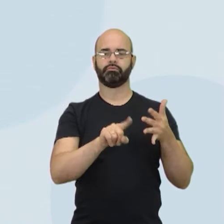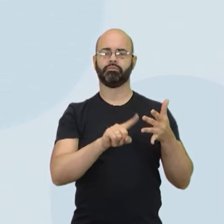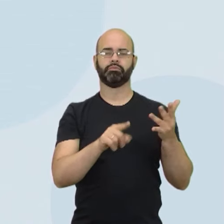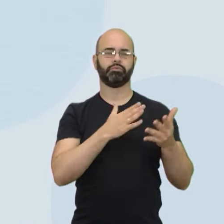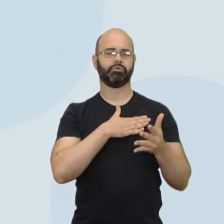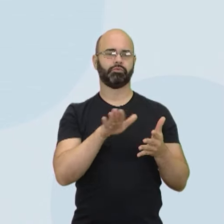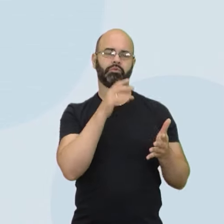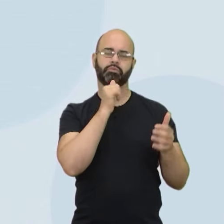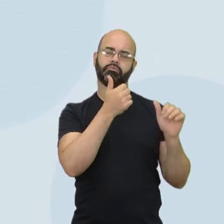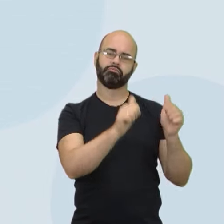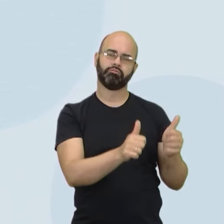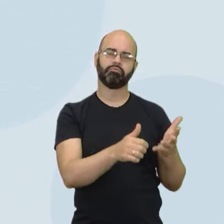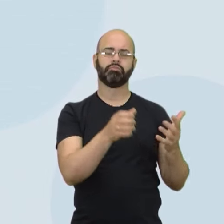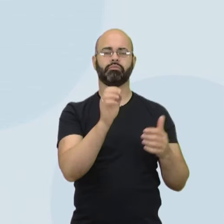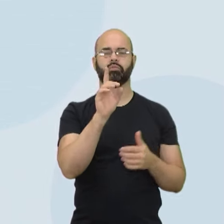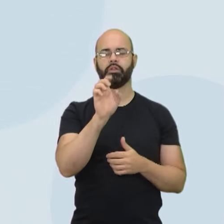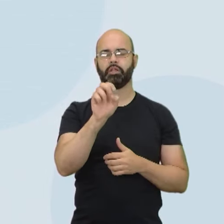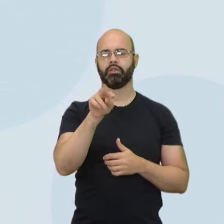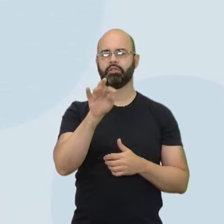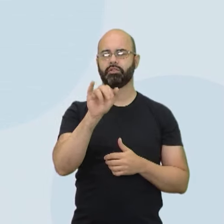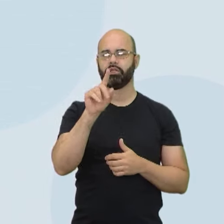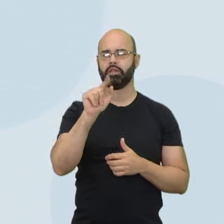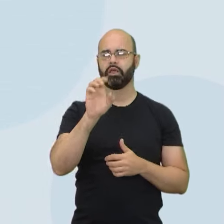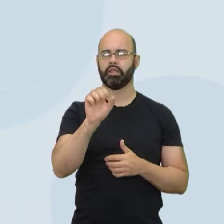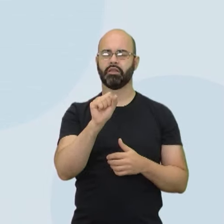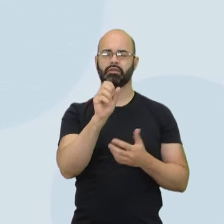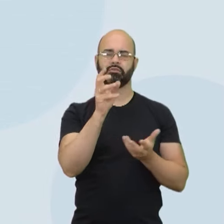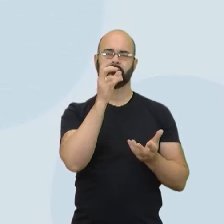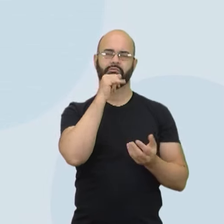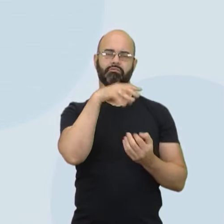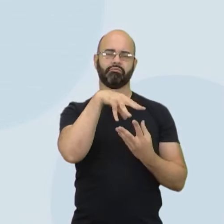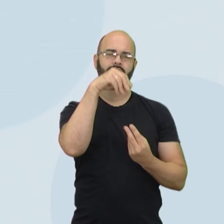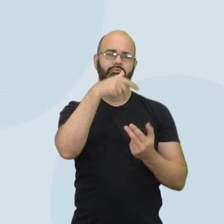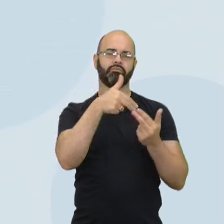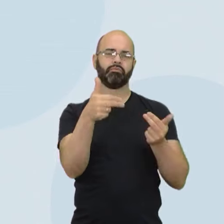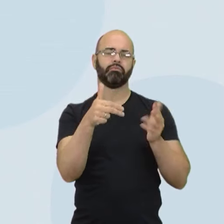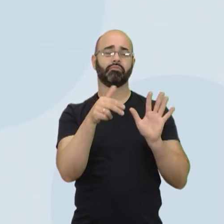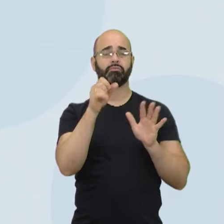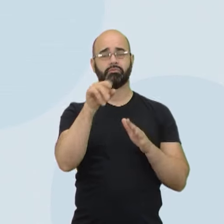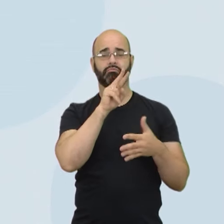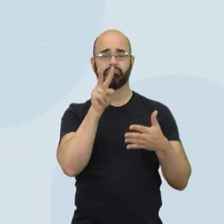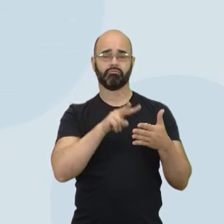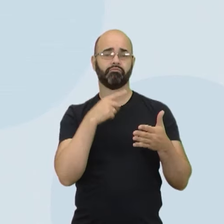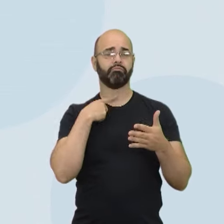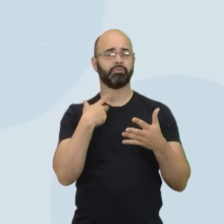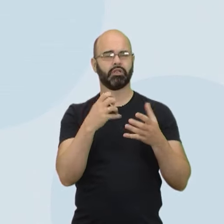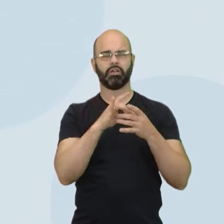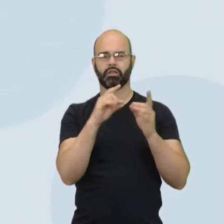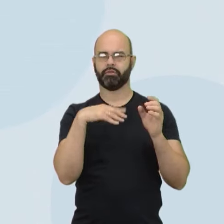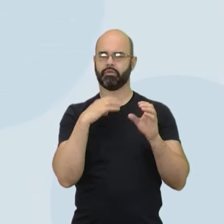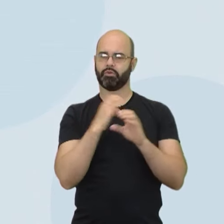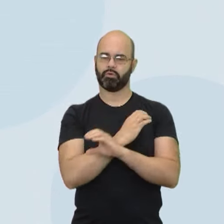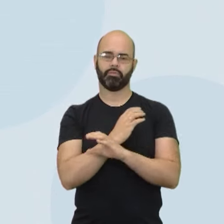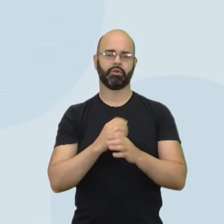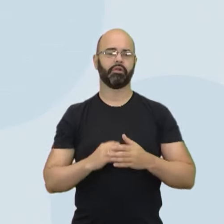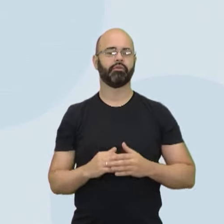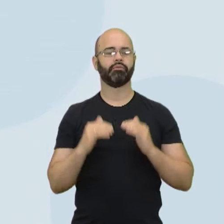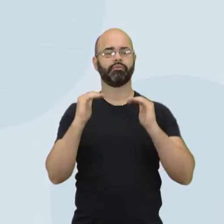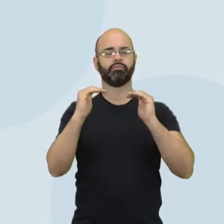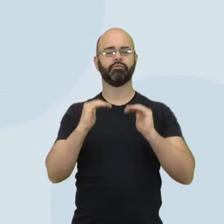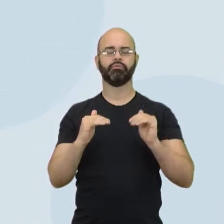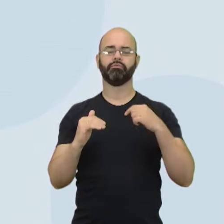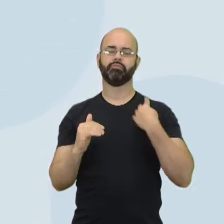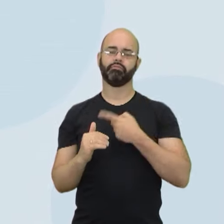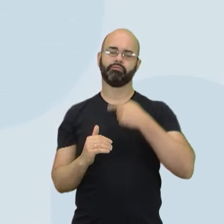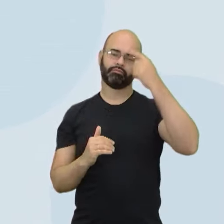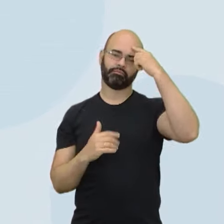e entidades. E aí eu vou deixar esse texto para vocês lerem com os seus alunos, está tudo completo lá. Eu queria que a gente refletisse aqui,